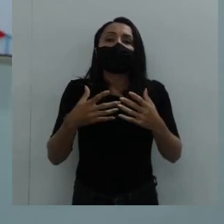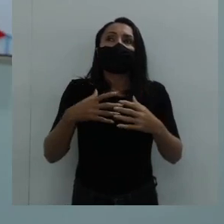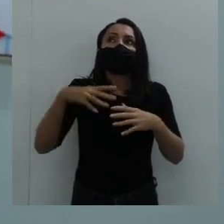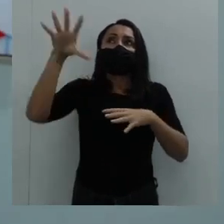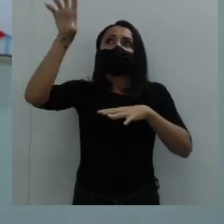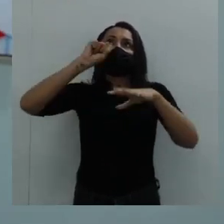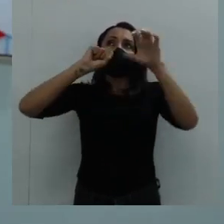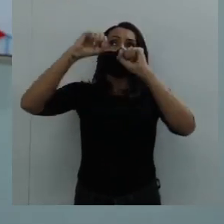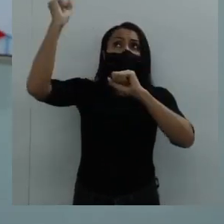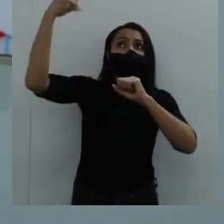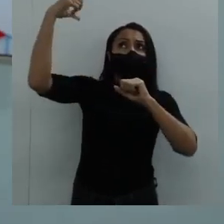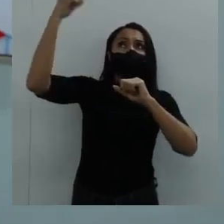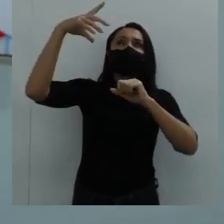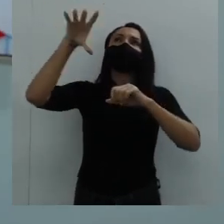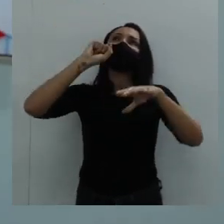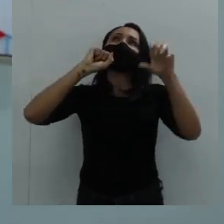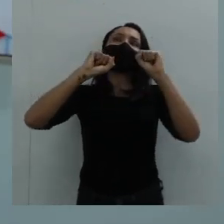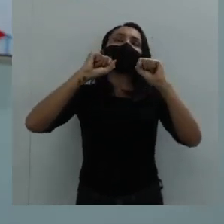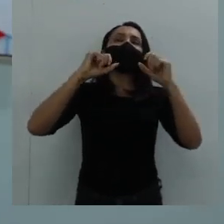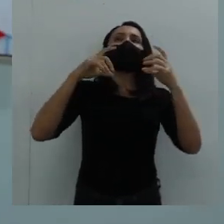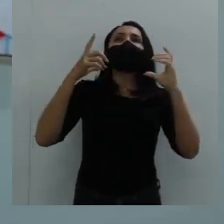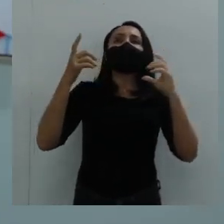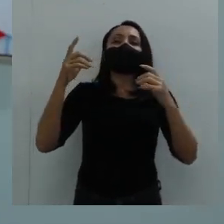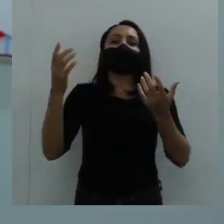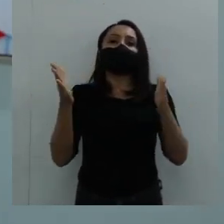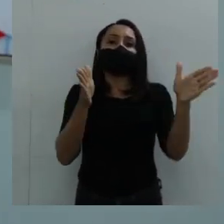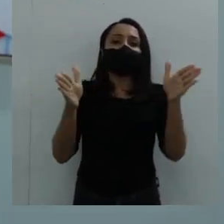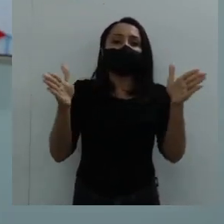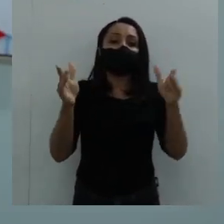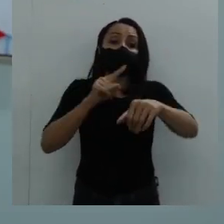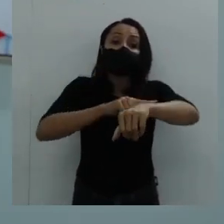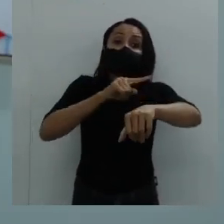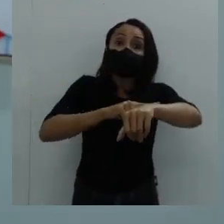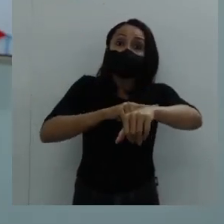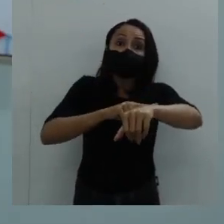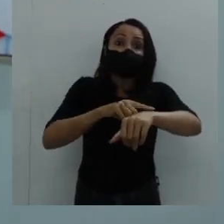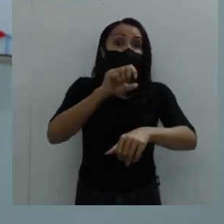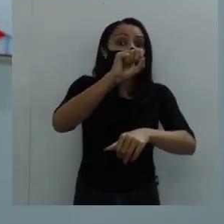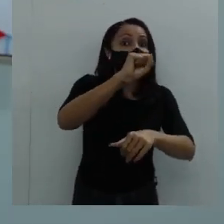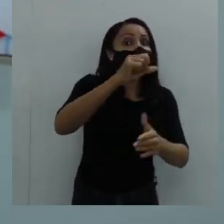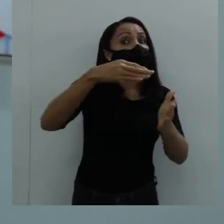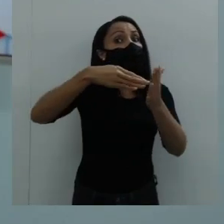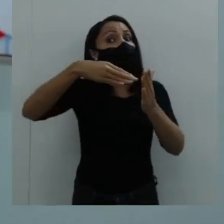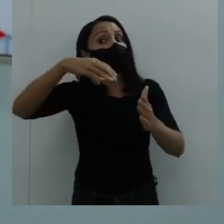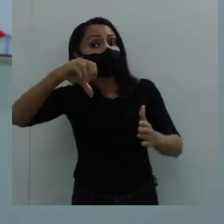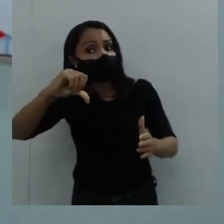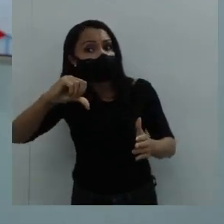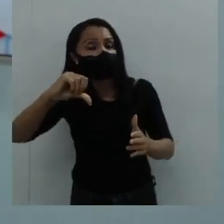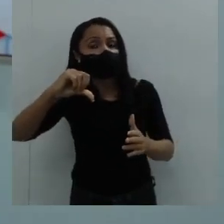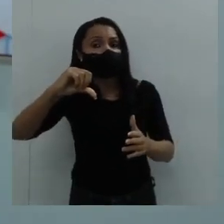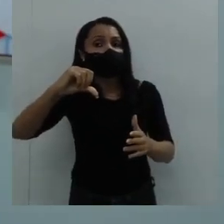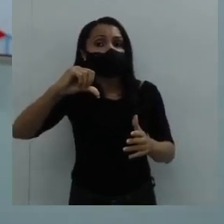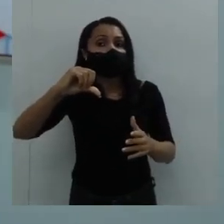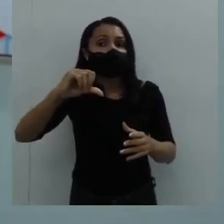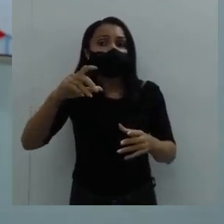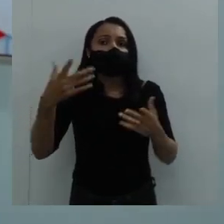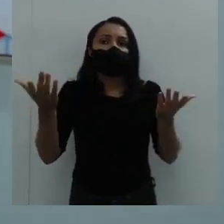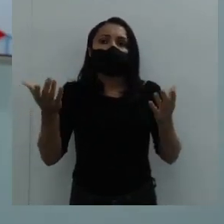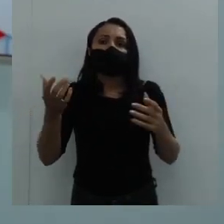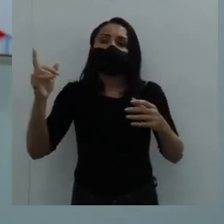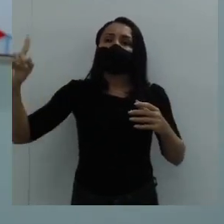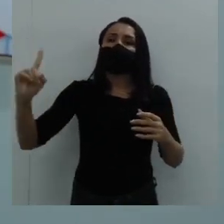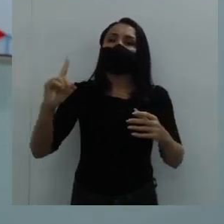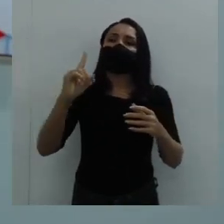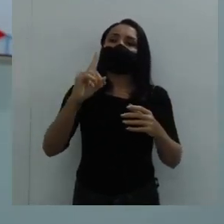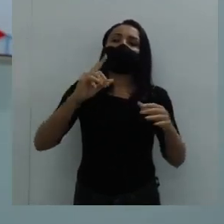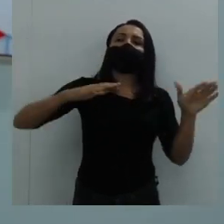raios. Então, é de 8 horas até 9 horas. Mas o pessoal quer ficar, né? Quer chegar na praia de 11 horas,